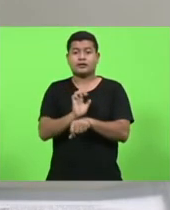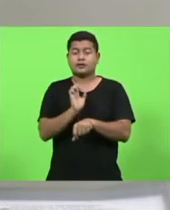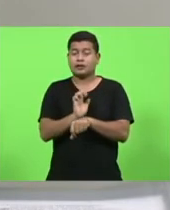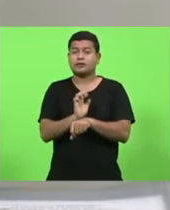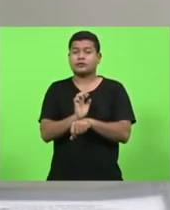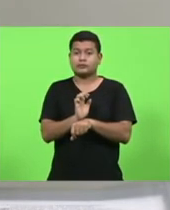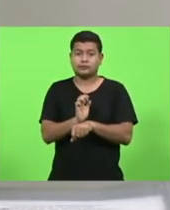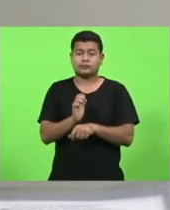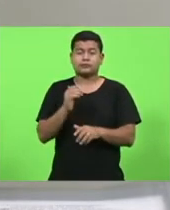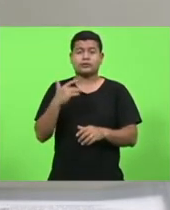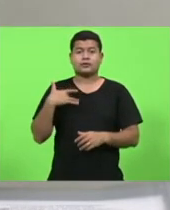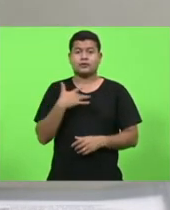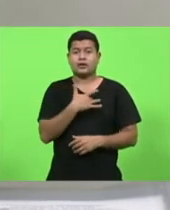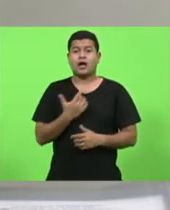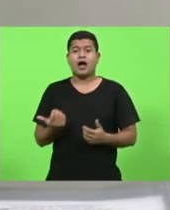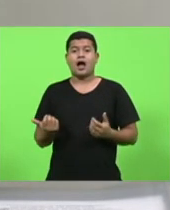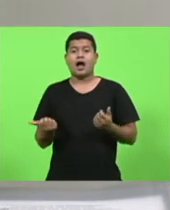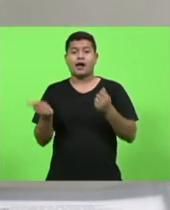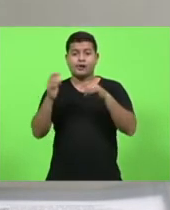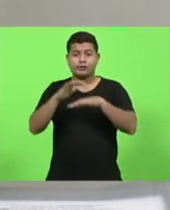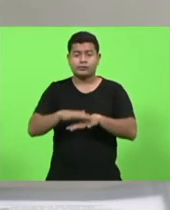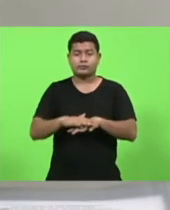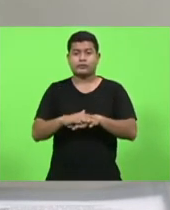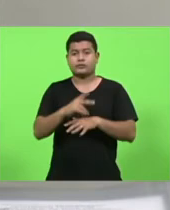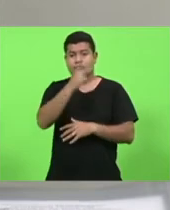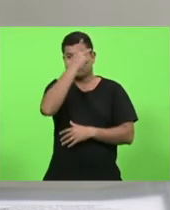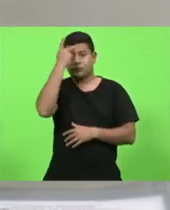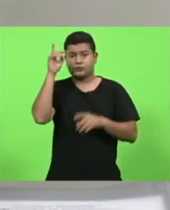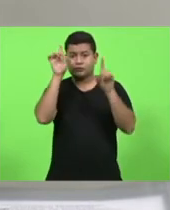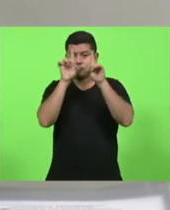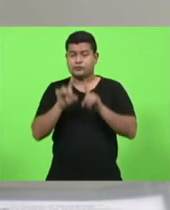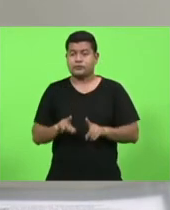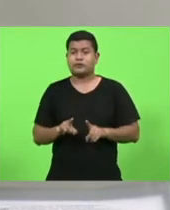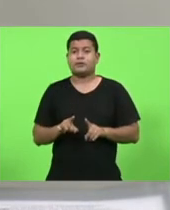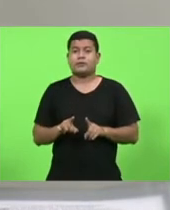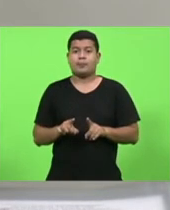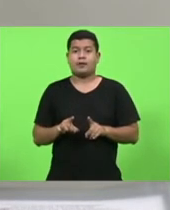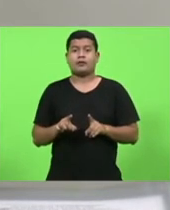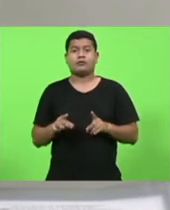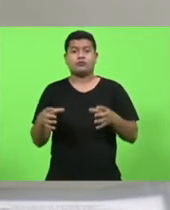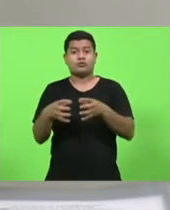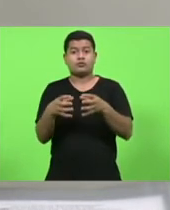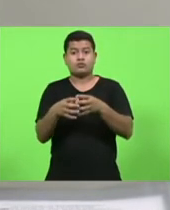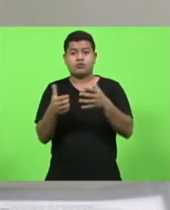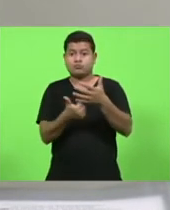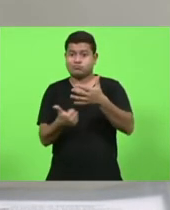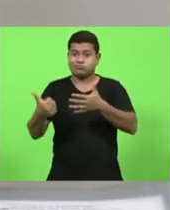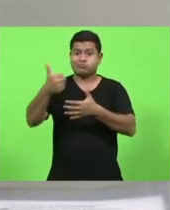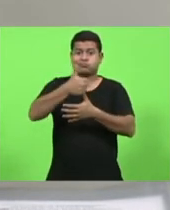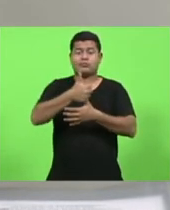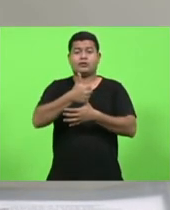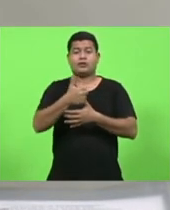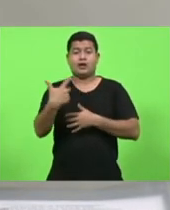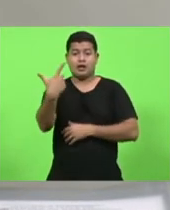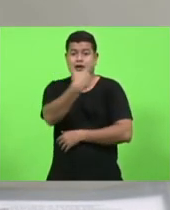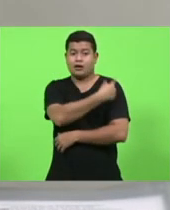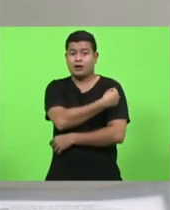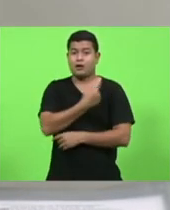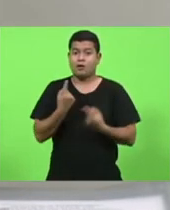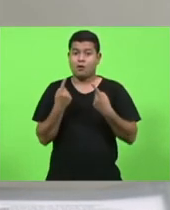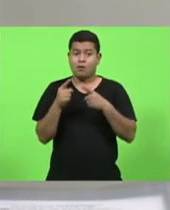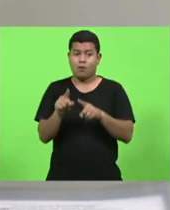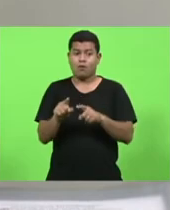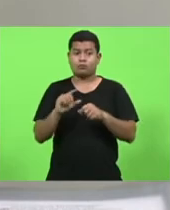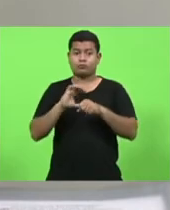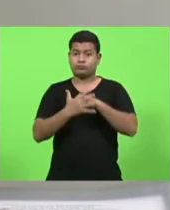das pessoas com deficiência do Estado de Santa Catarina no grupo prioritário para a imunização contra a Covid-19, com o intuito